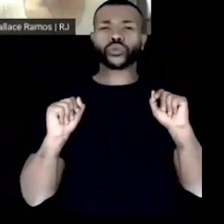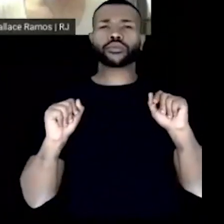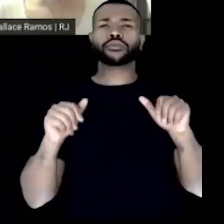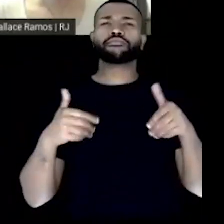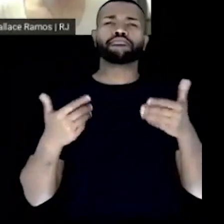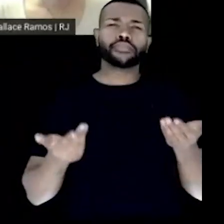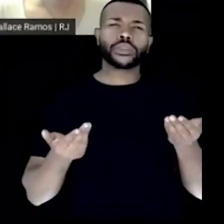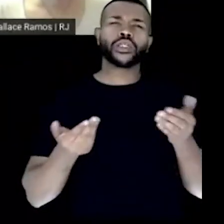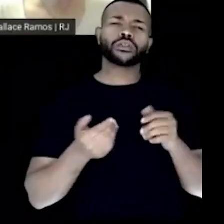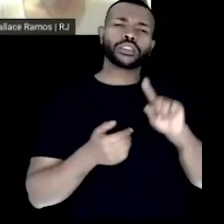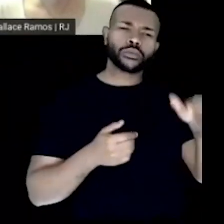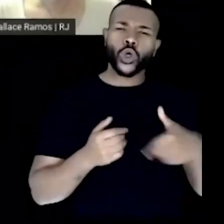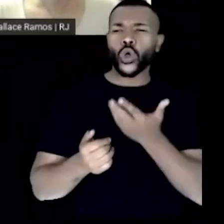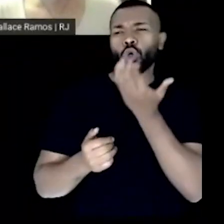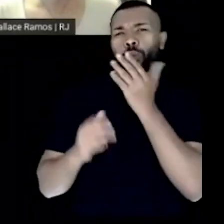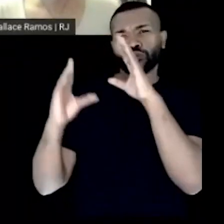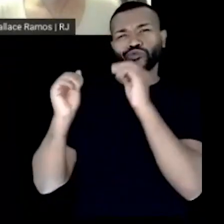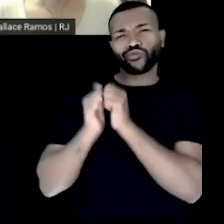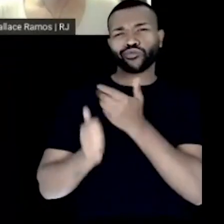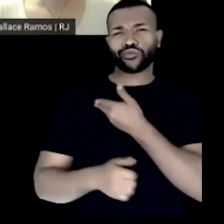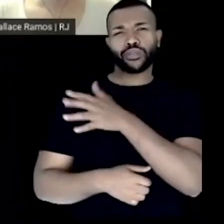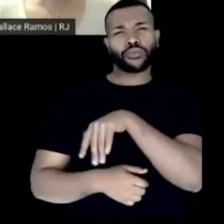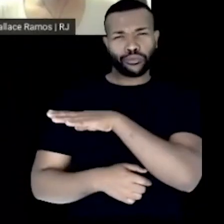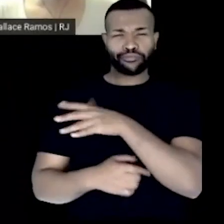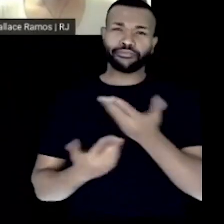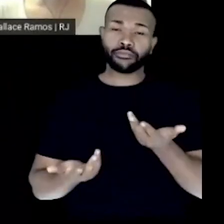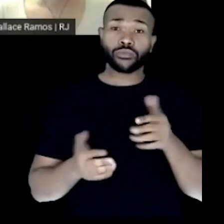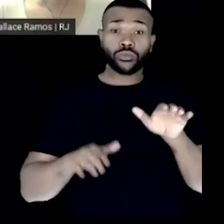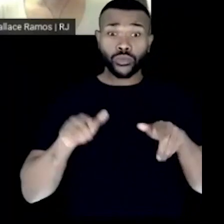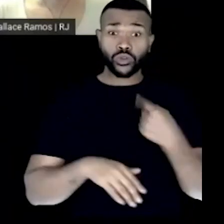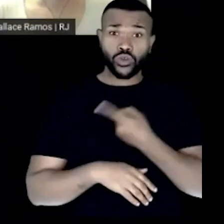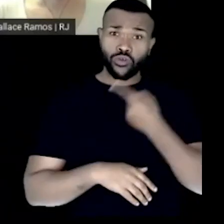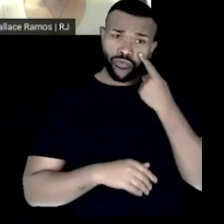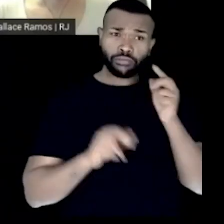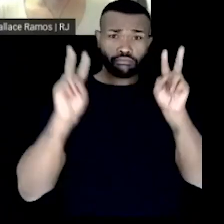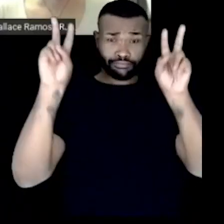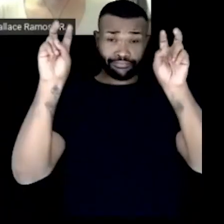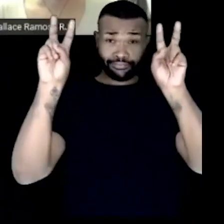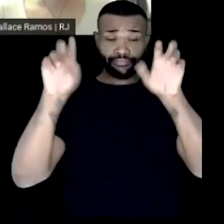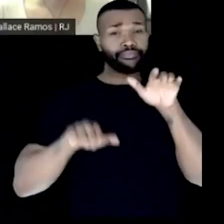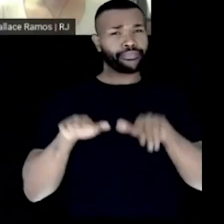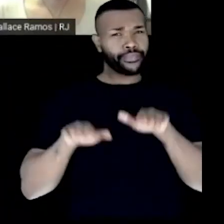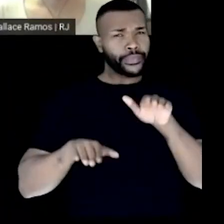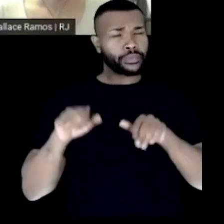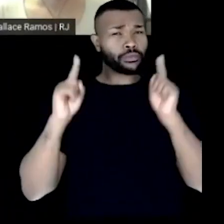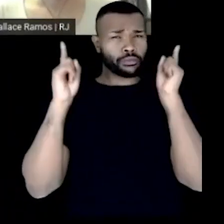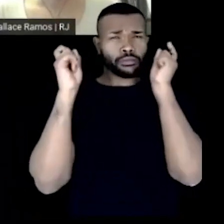se cura, e aí ela vai jantar com os amigos e come pizza. Sabe? E a gente, às vezes, lida com esses